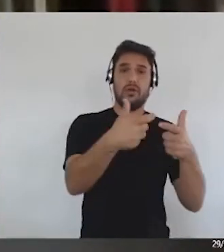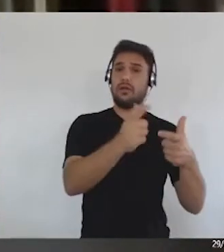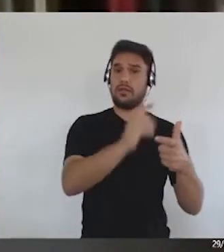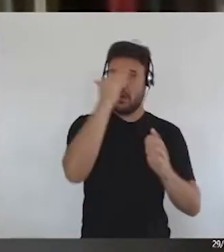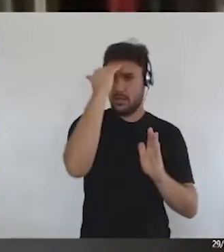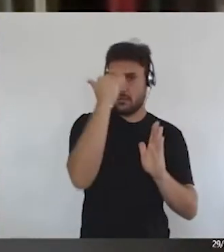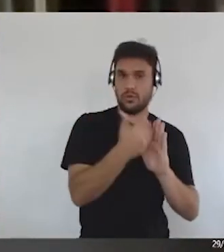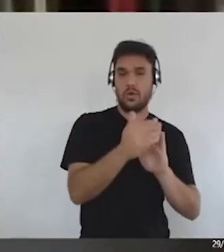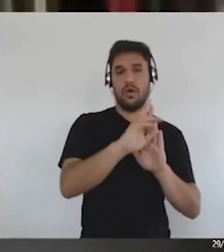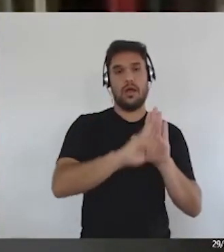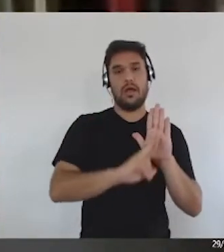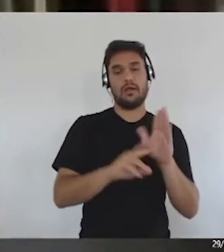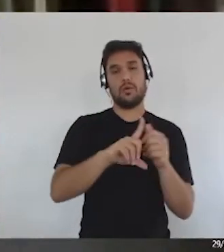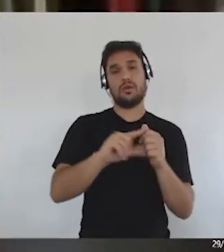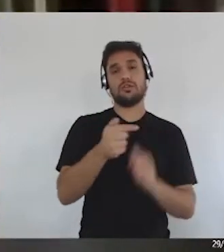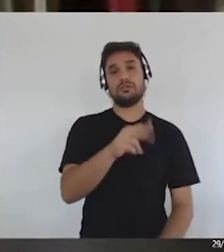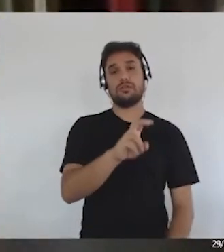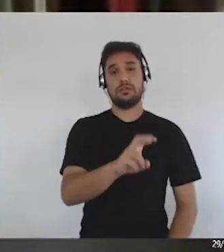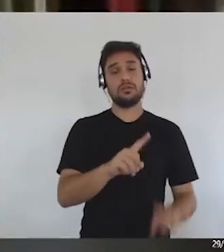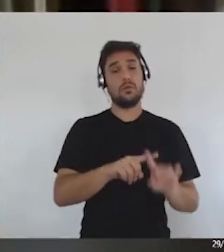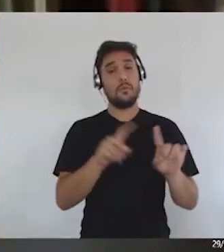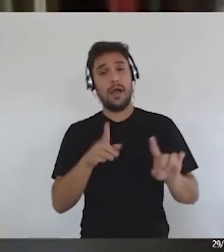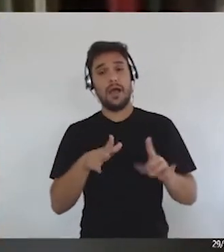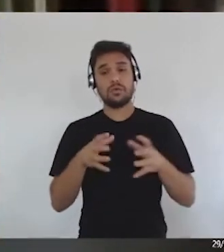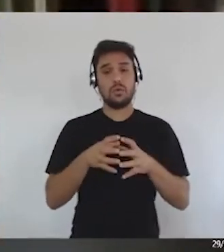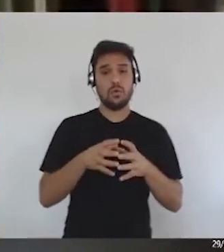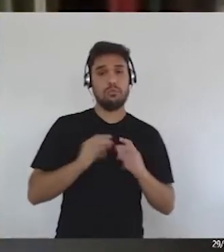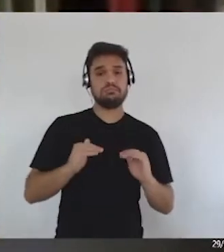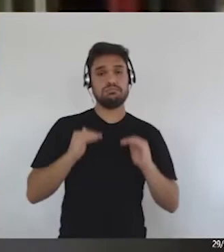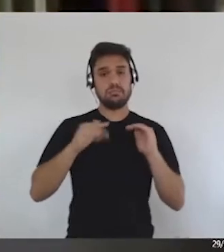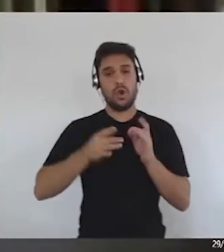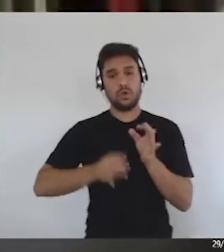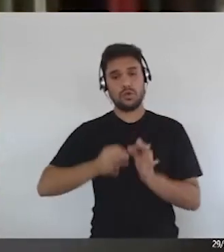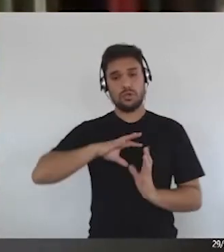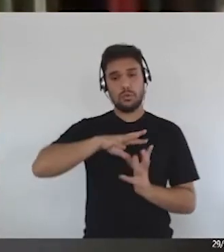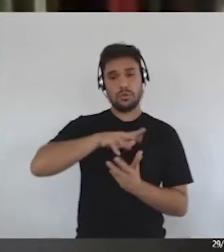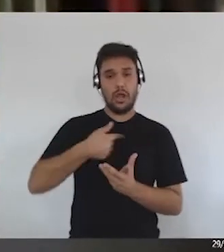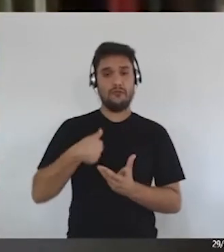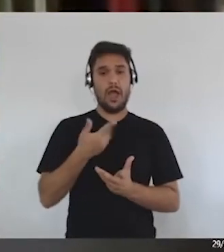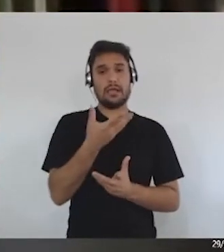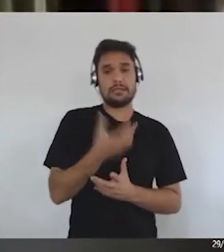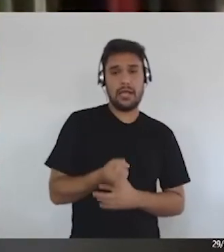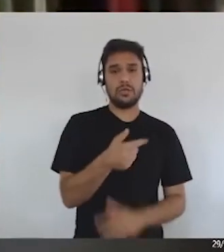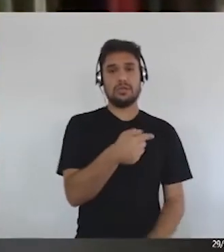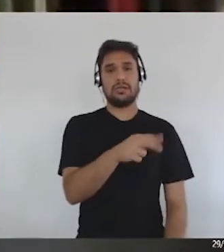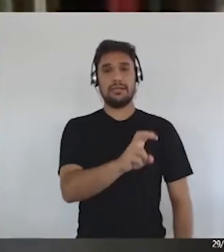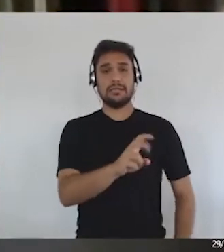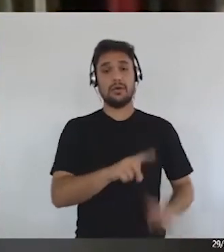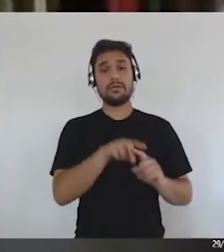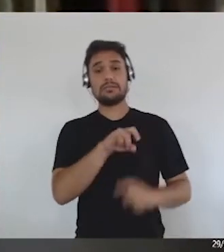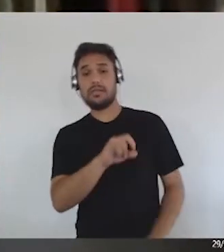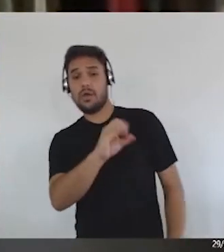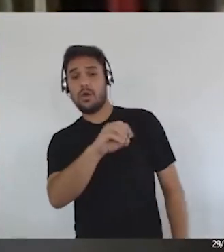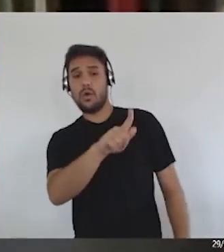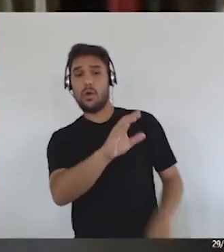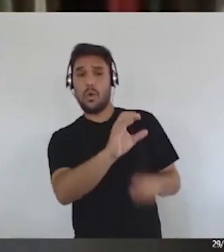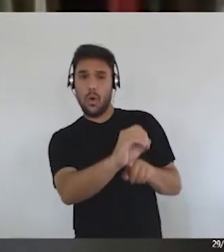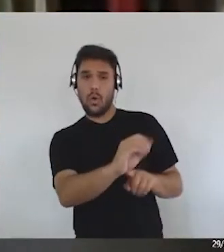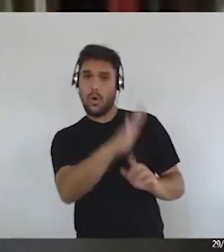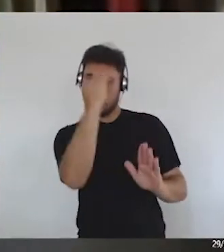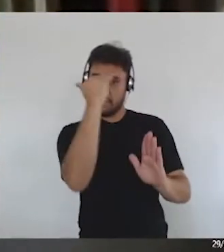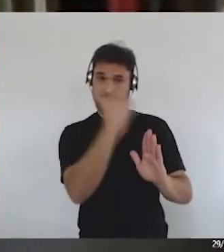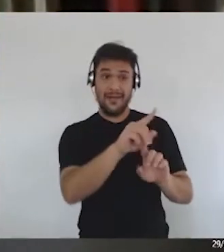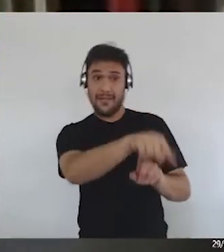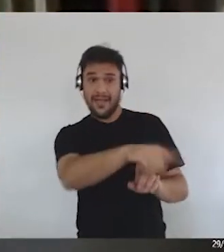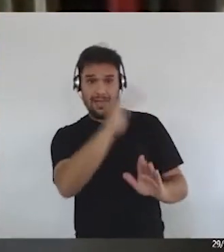cumpriu essas condições do artigo 75, mas a Corte disse, eu aceitaria a validade do artigo 75 se o senhor Congo cumprisse, mas o Congo